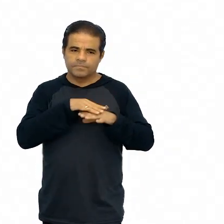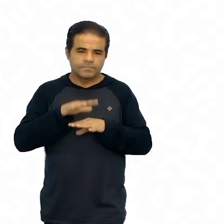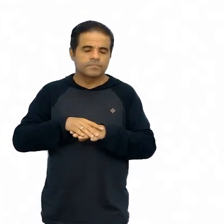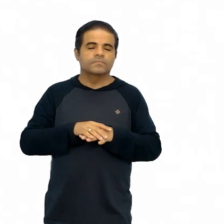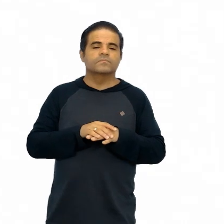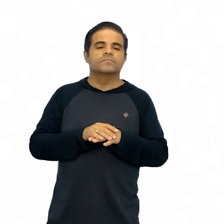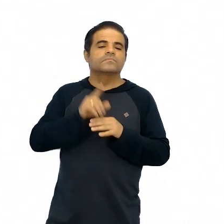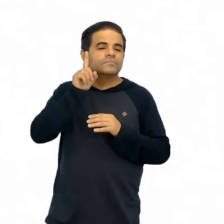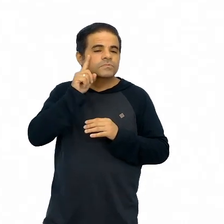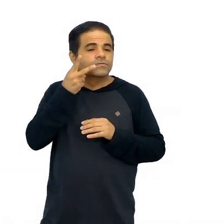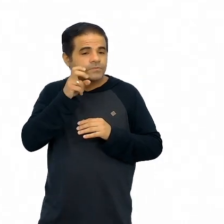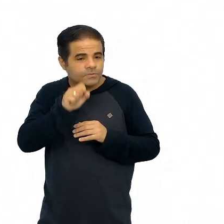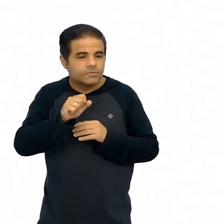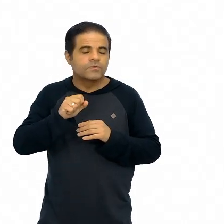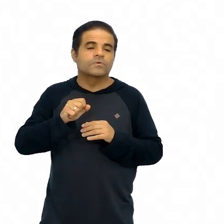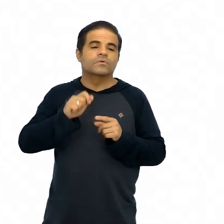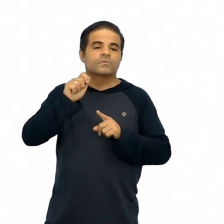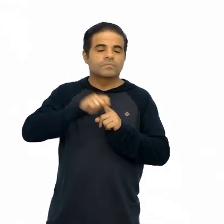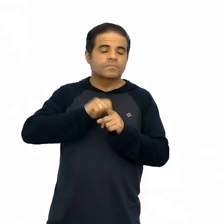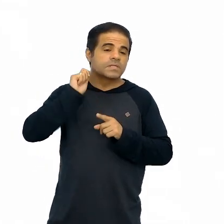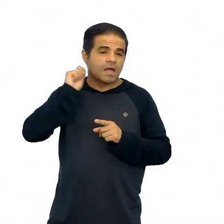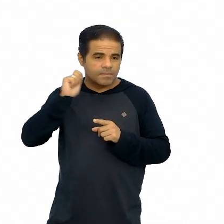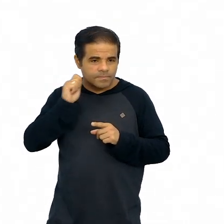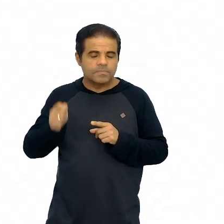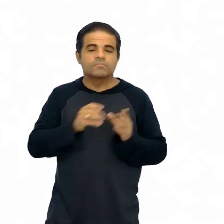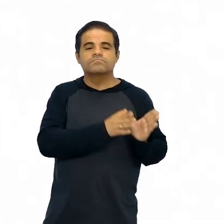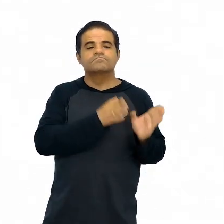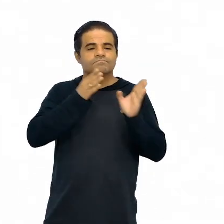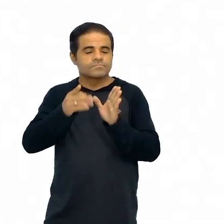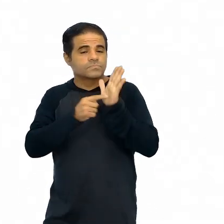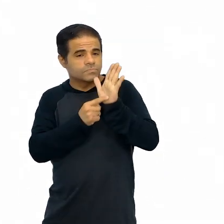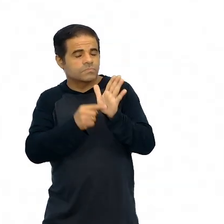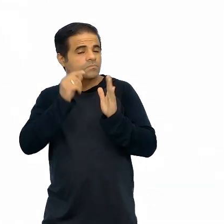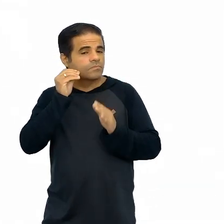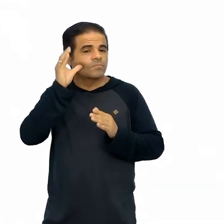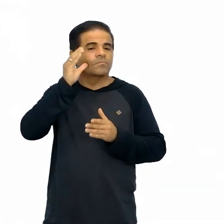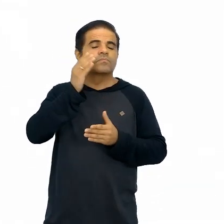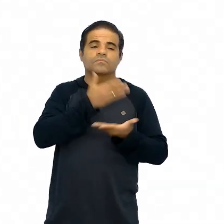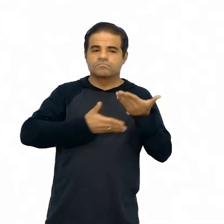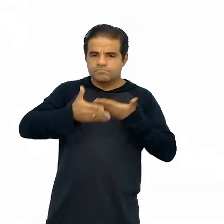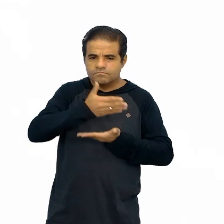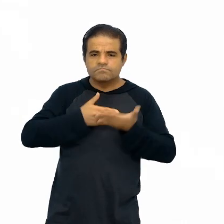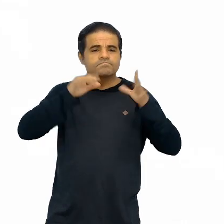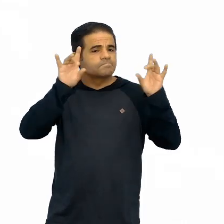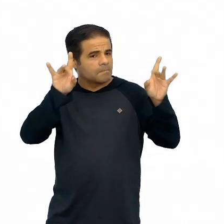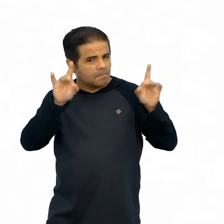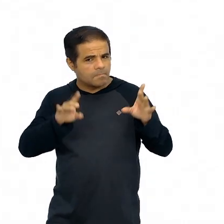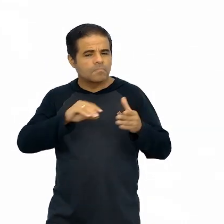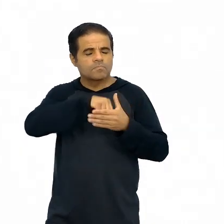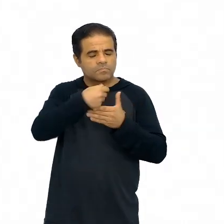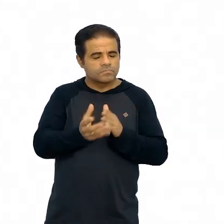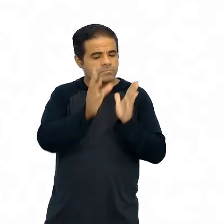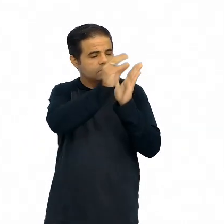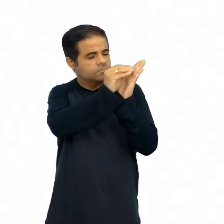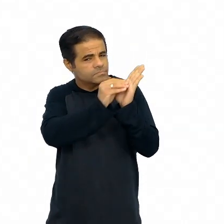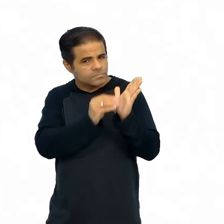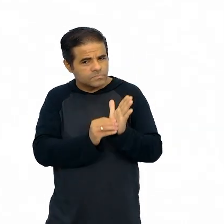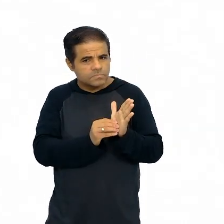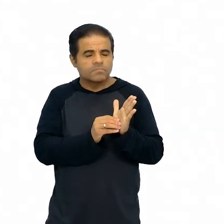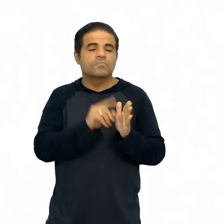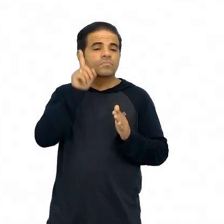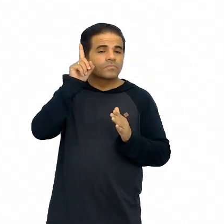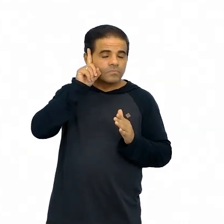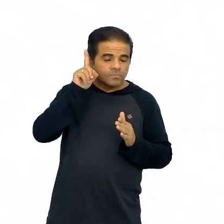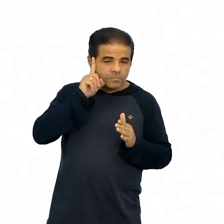no dia 28/4, a formação de etapa mostrou conhecimento comum especializado do conteúdo. Aí, no